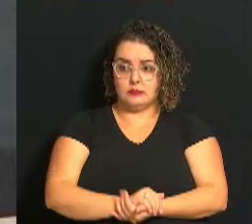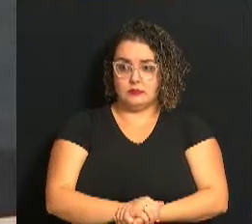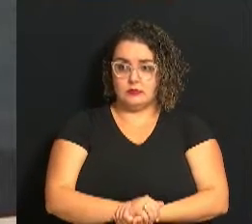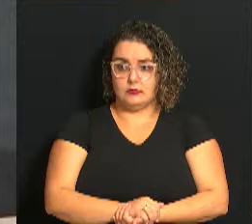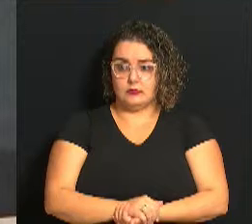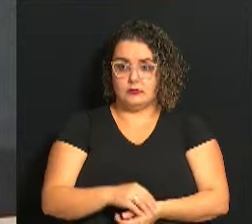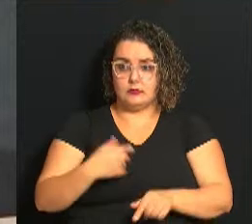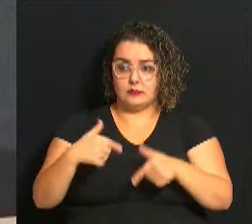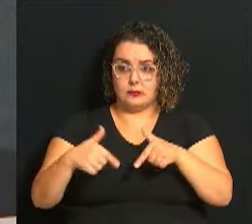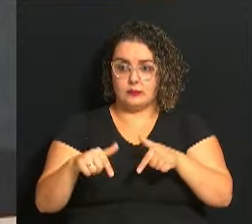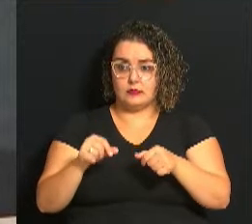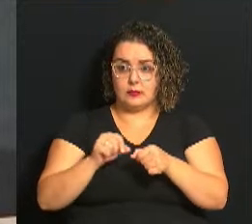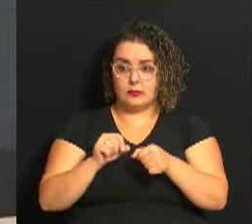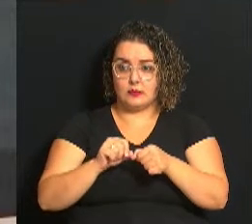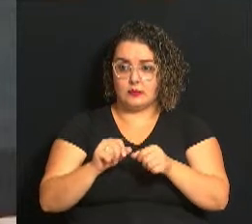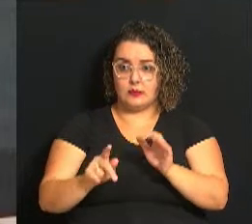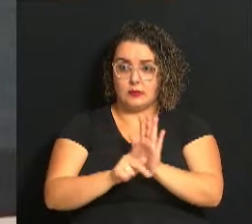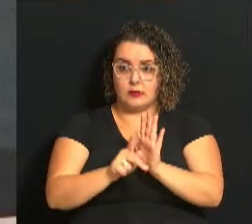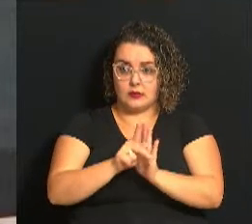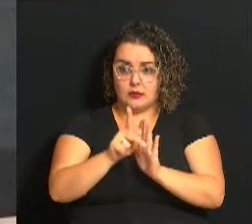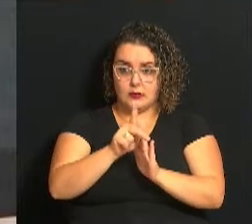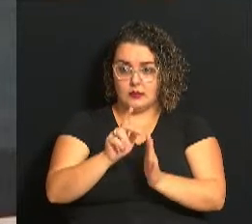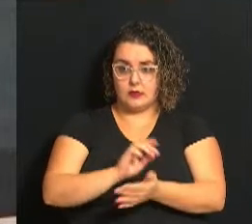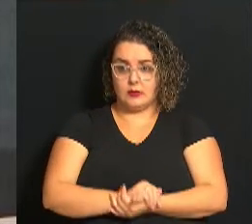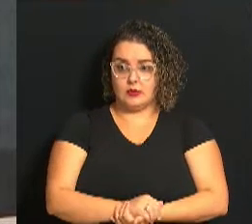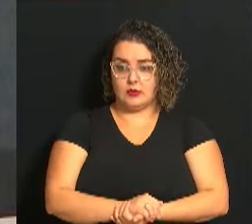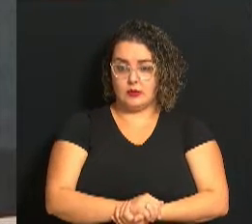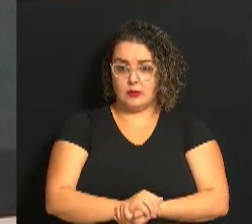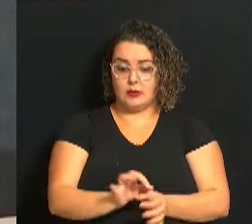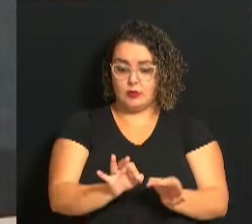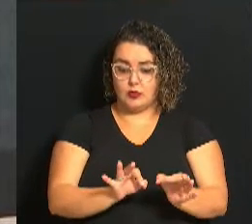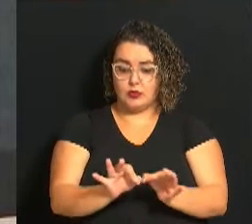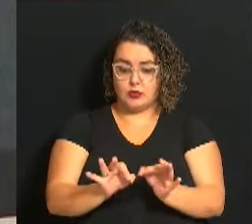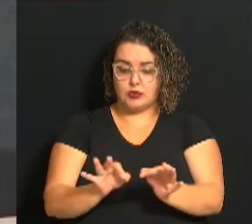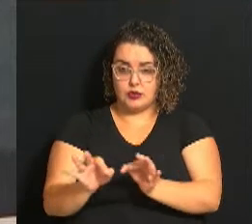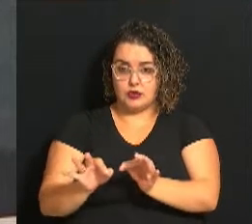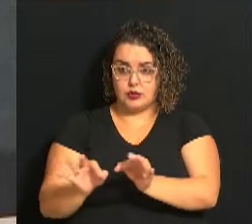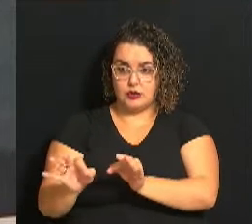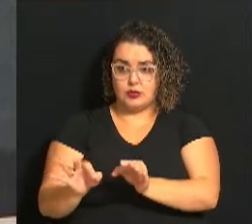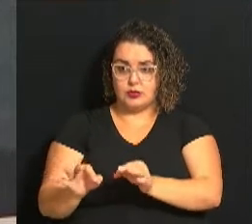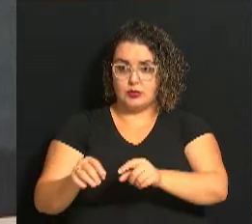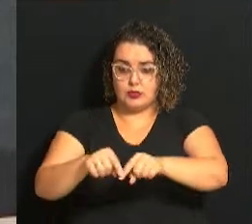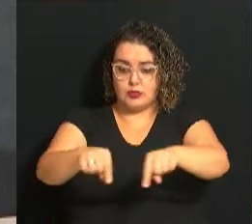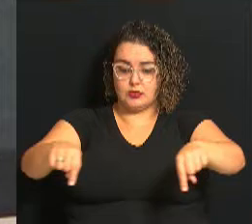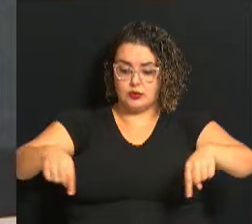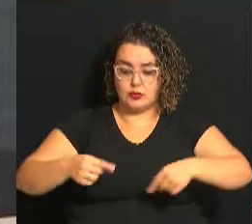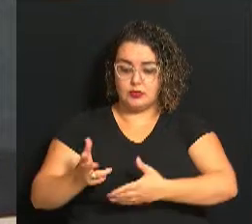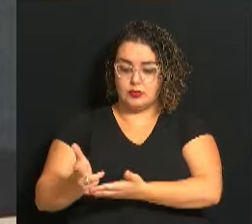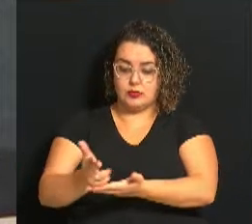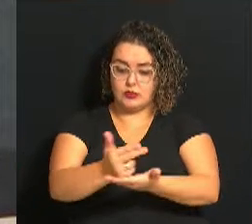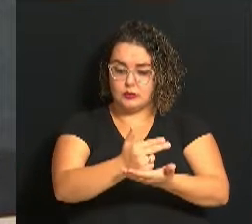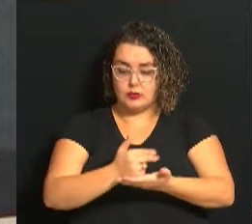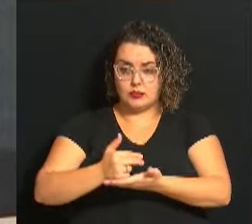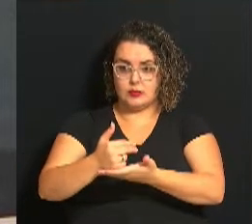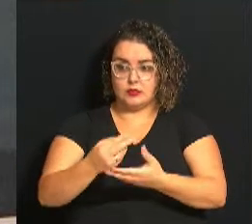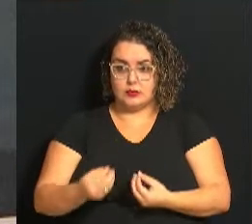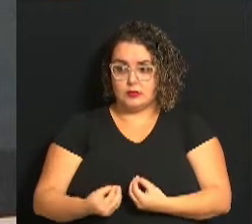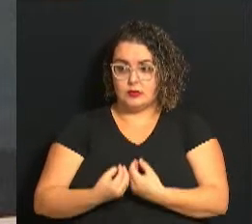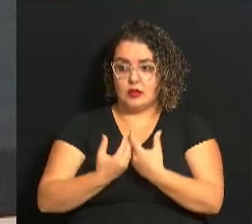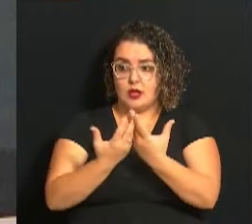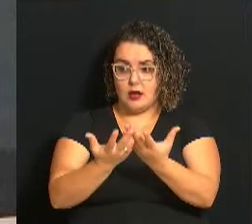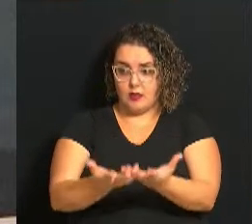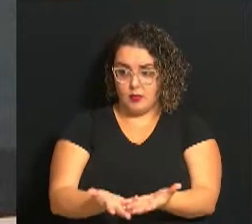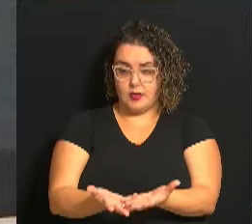trabalha fazendo o projeto, né, elaborando as plantas, os desenhos, encaminhando para